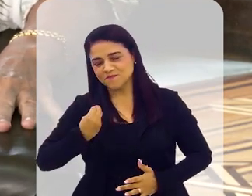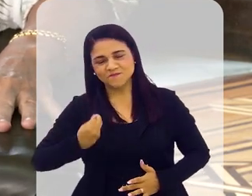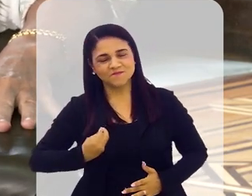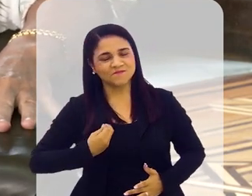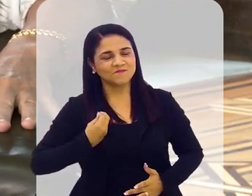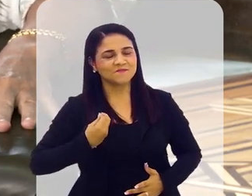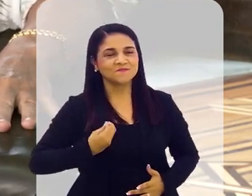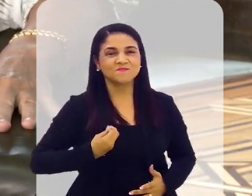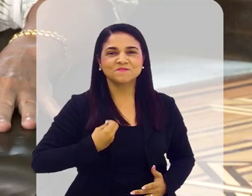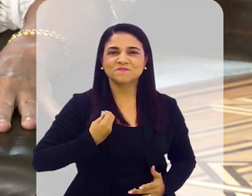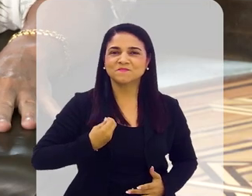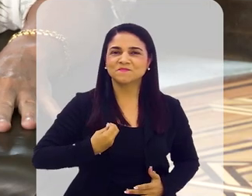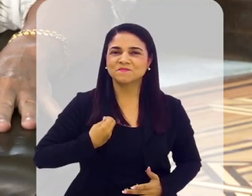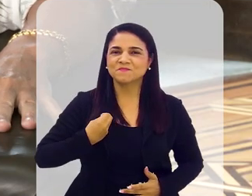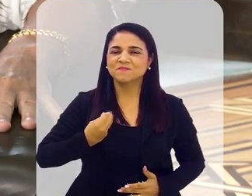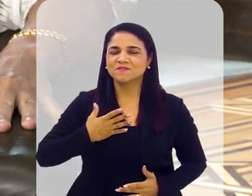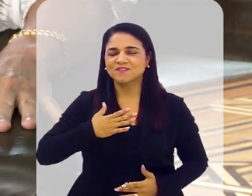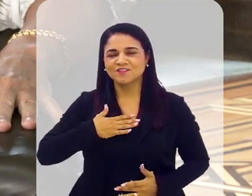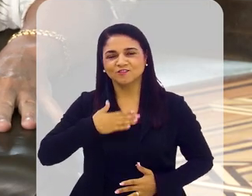minha vida